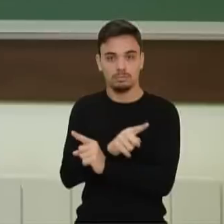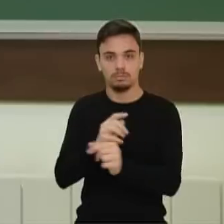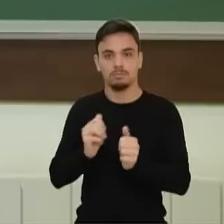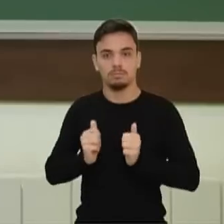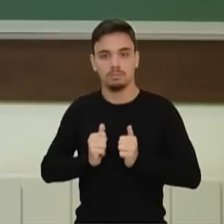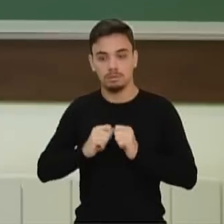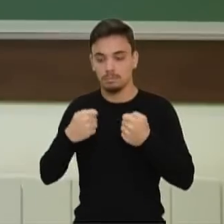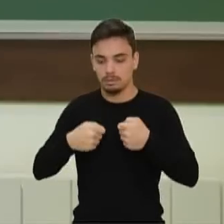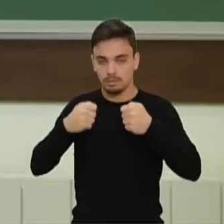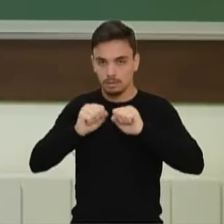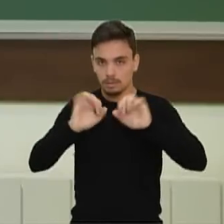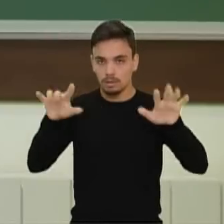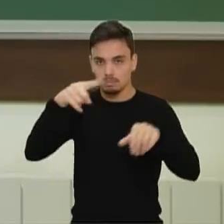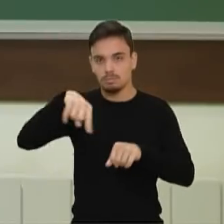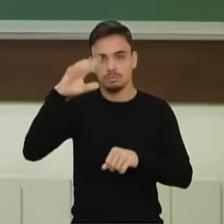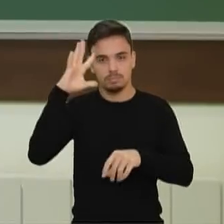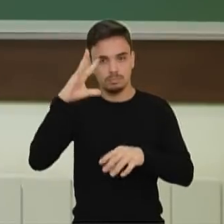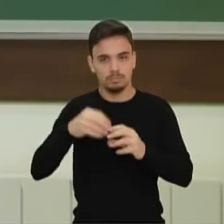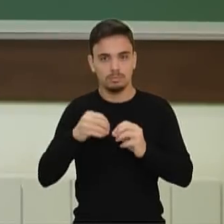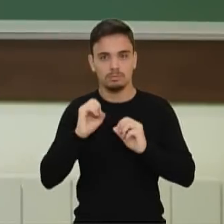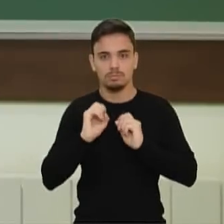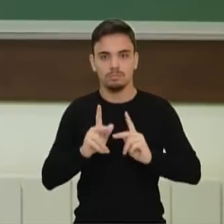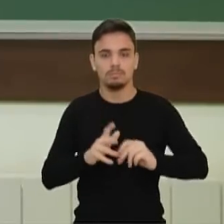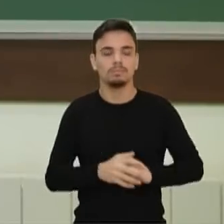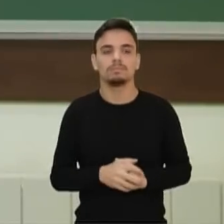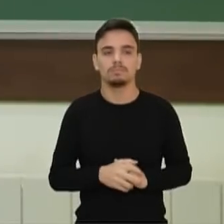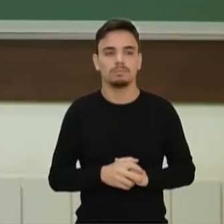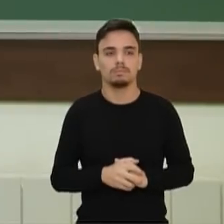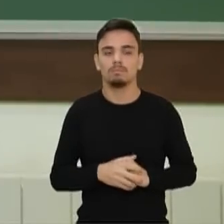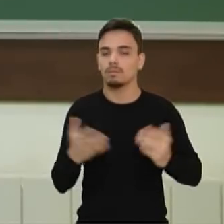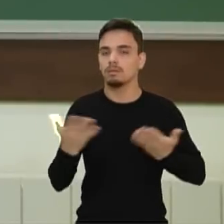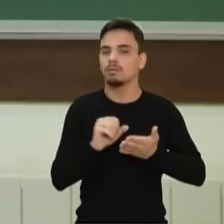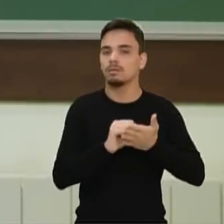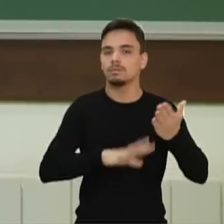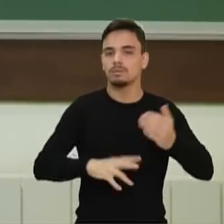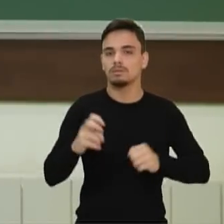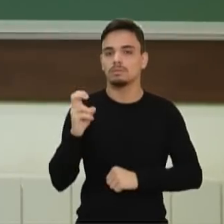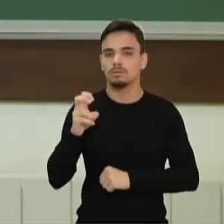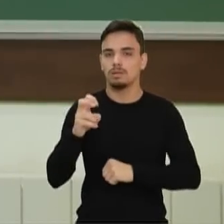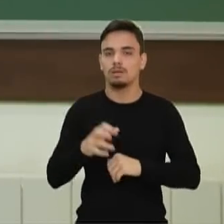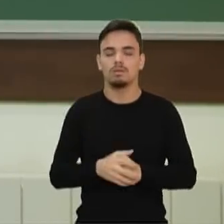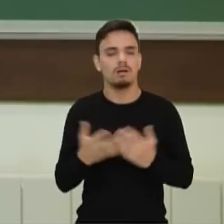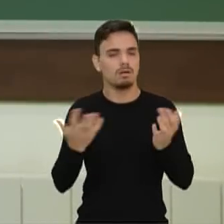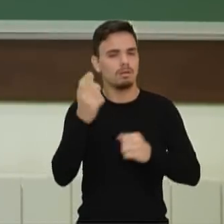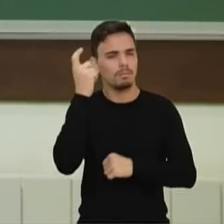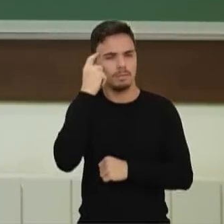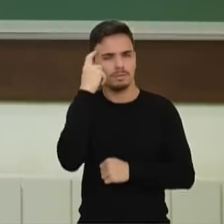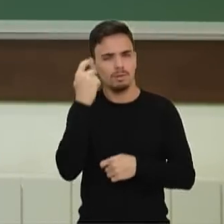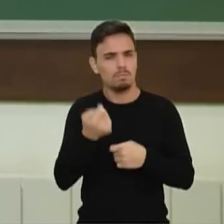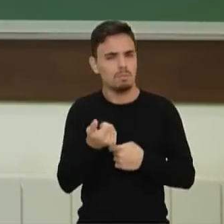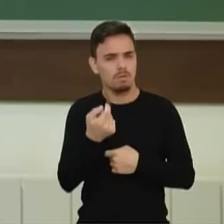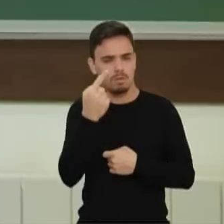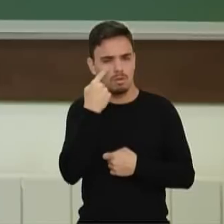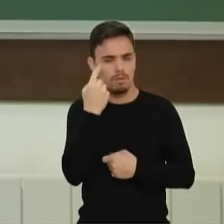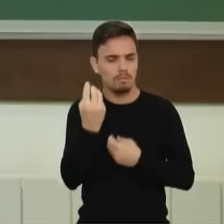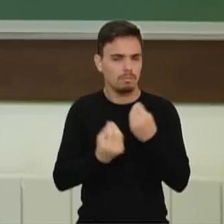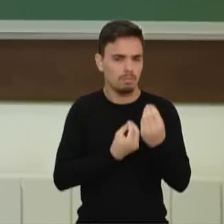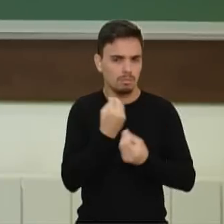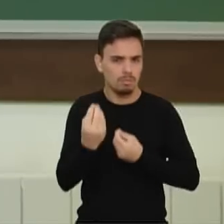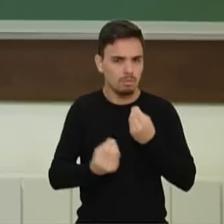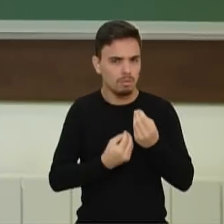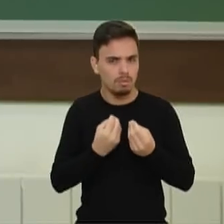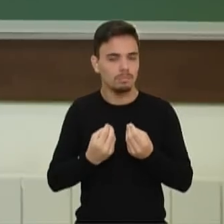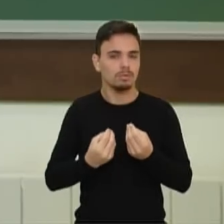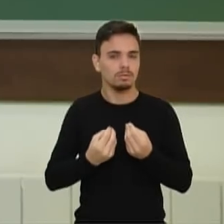para vocês, ok? Muito bem. Atividade 5. Então vamos pensar um pouquinho? Vamos ver se vocês